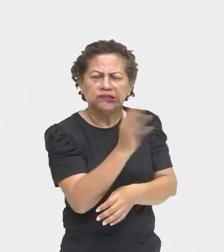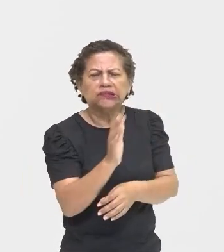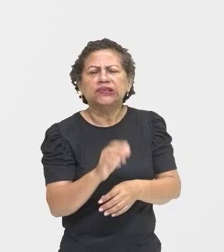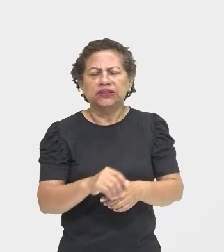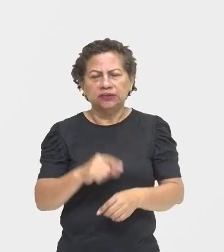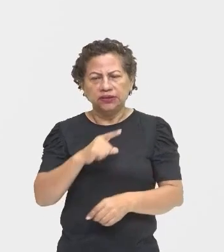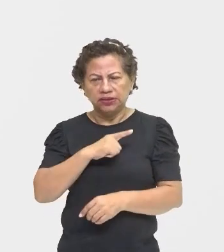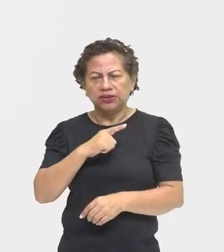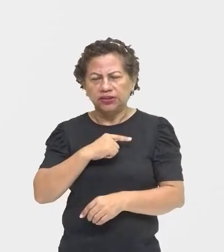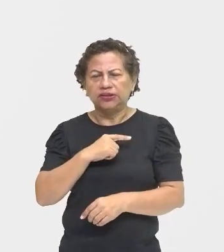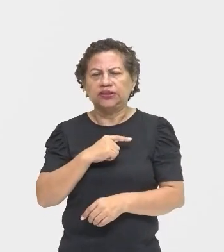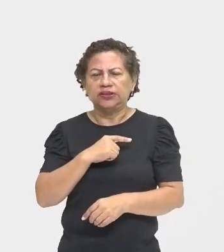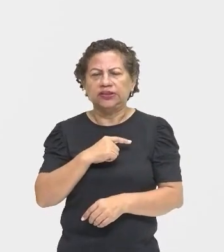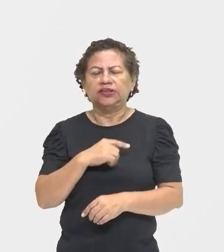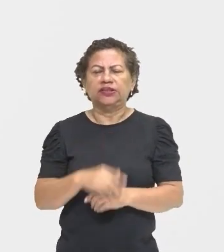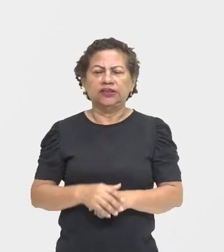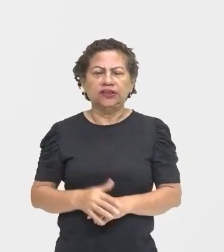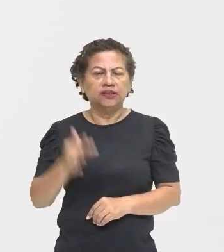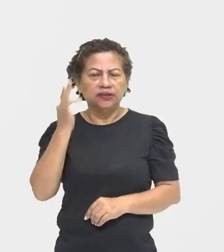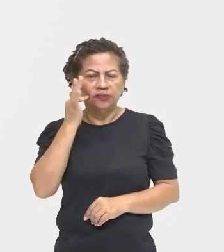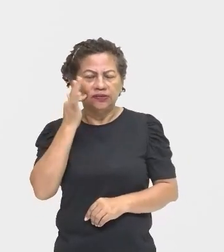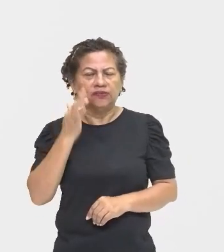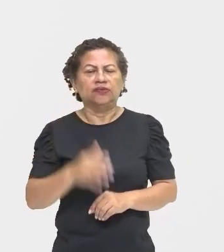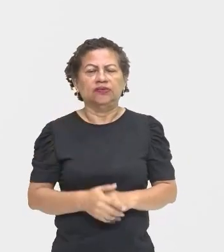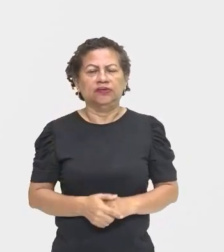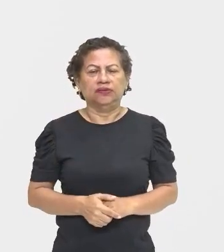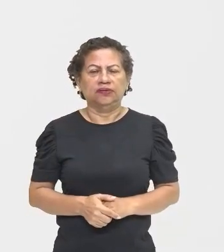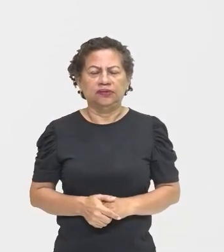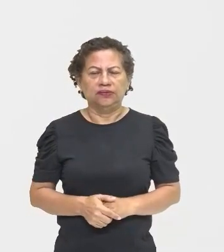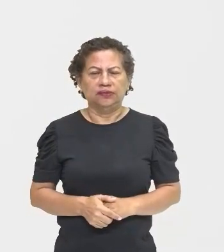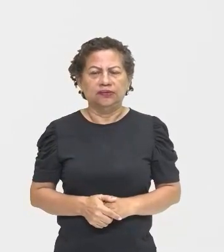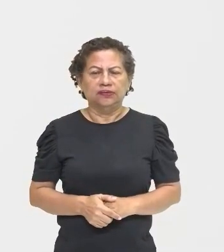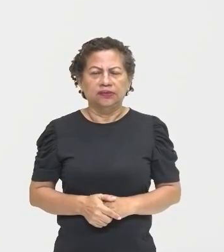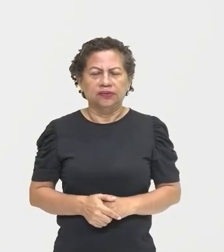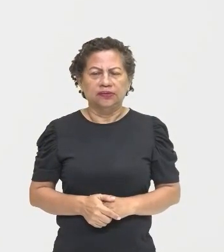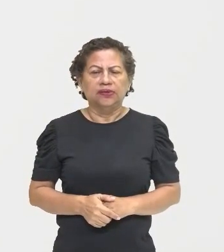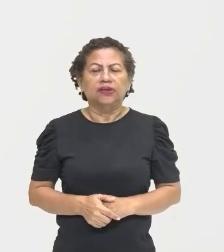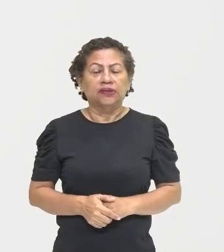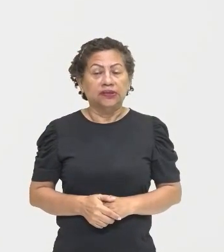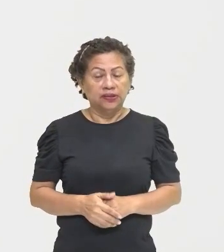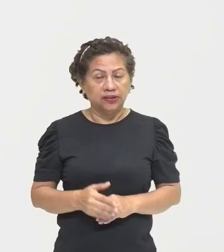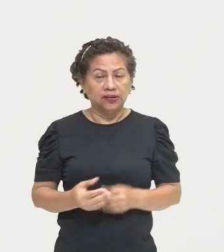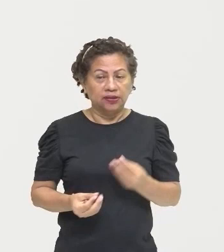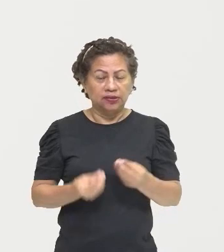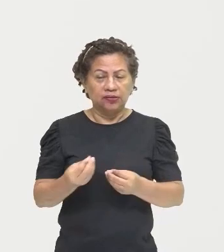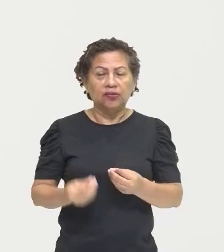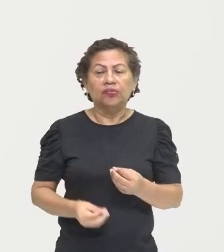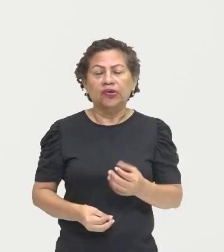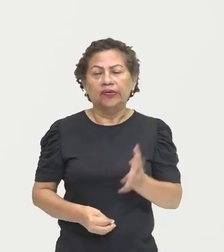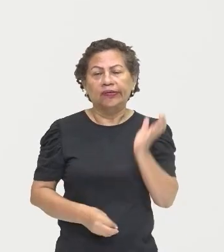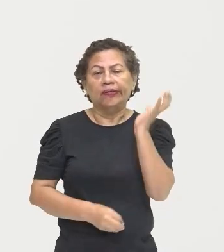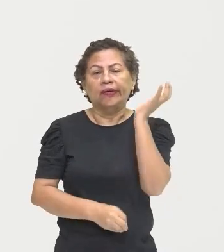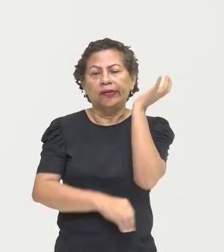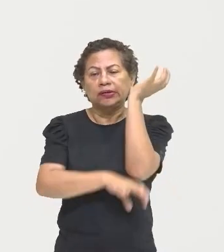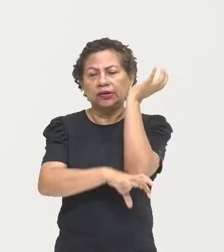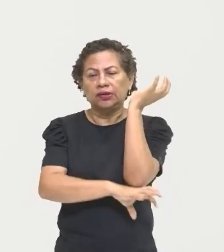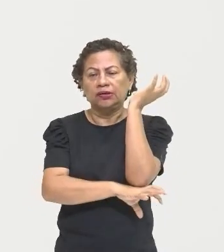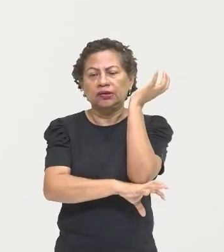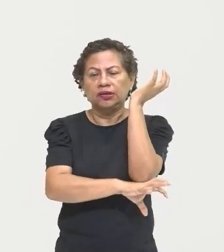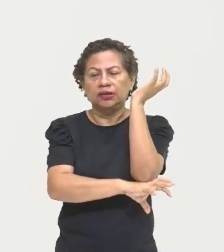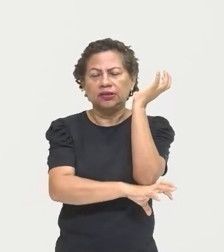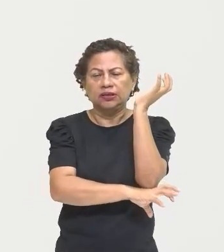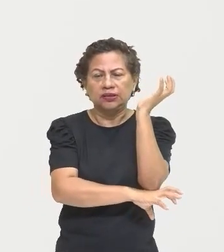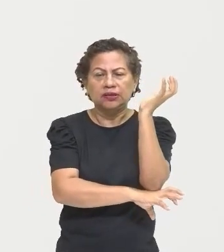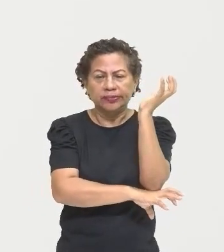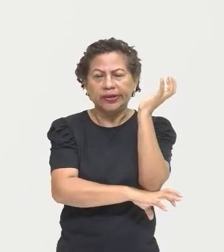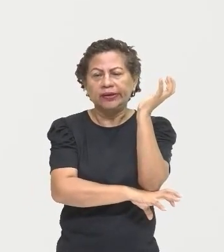aí eu destaco para vocês o cultivo de abacaxi do Novo Remanso, terra da